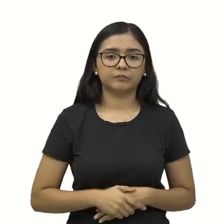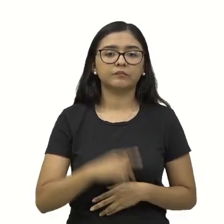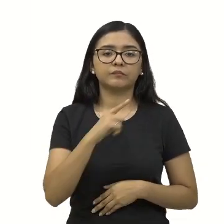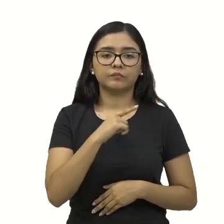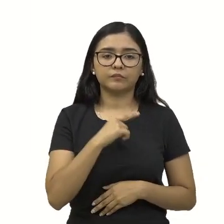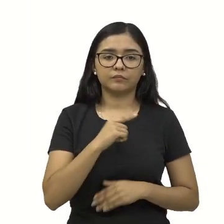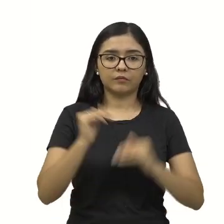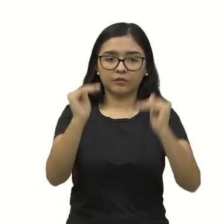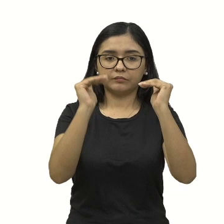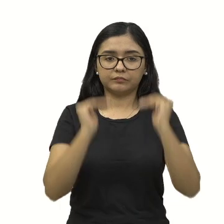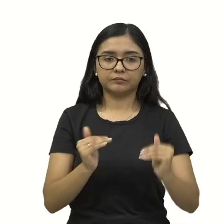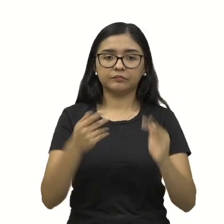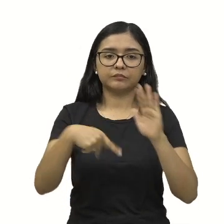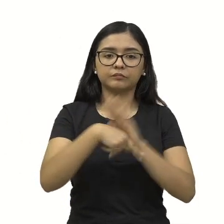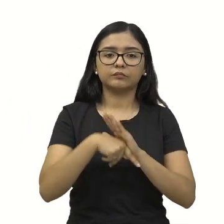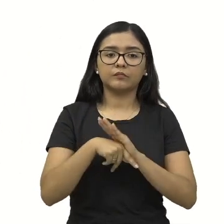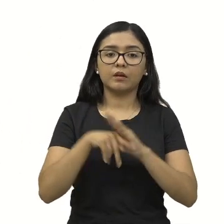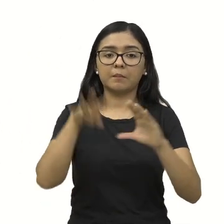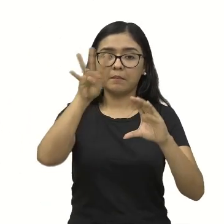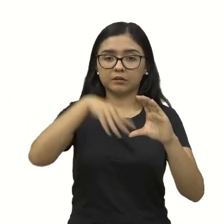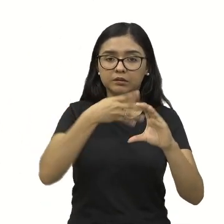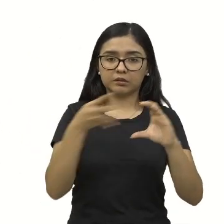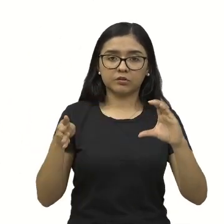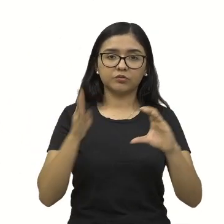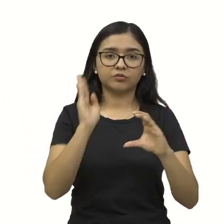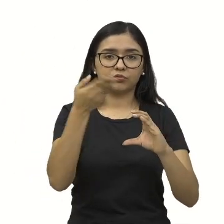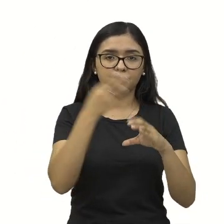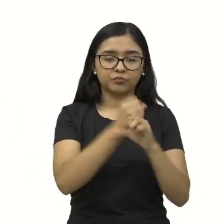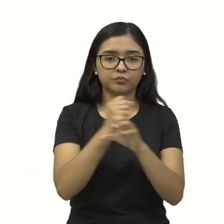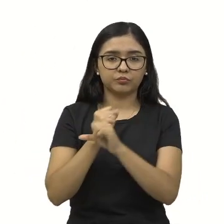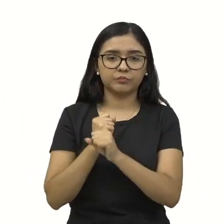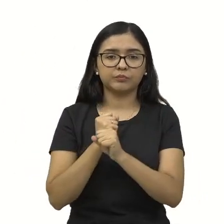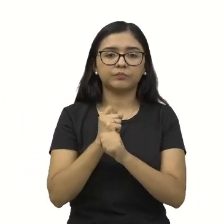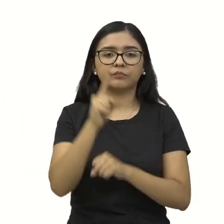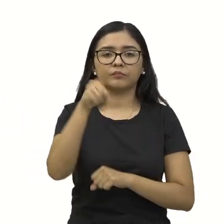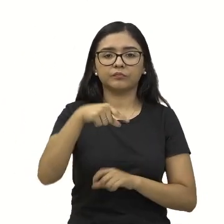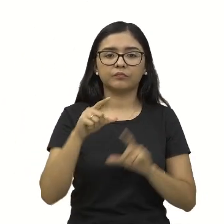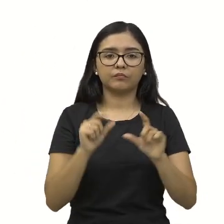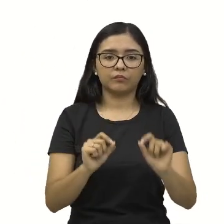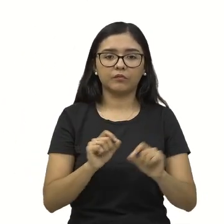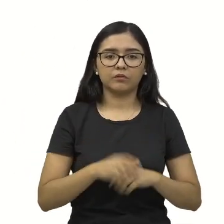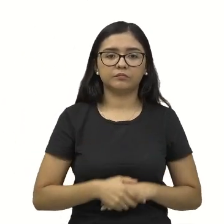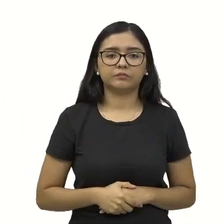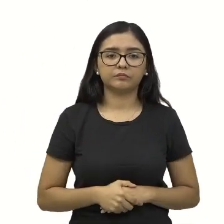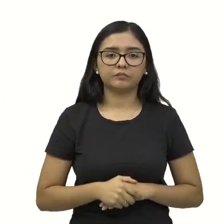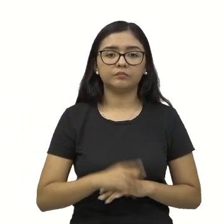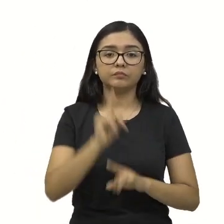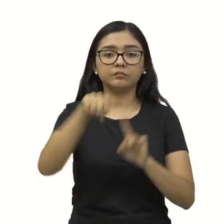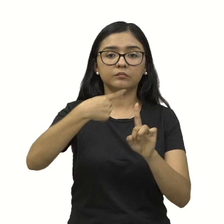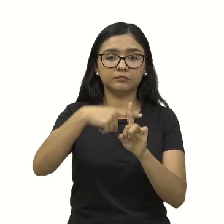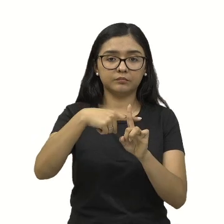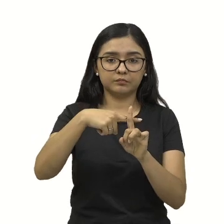baixo. Essa outra matriz. Então vai ficar mais